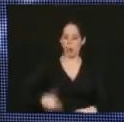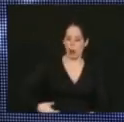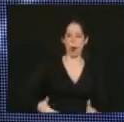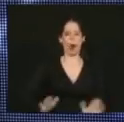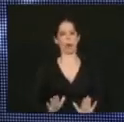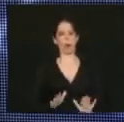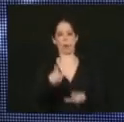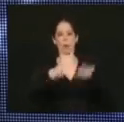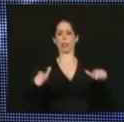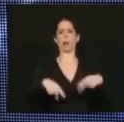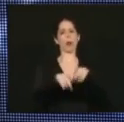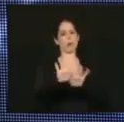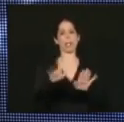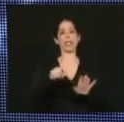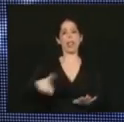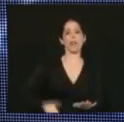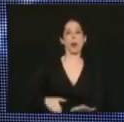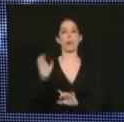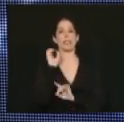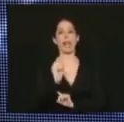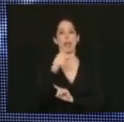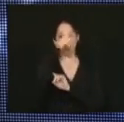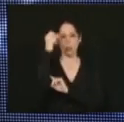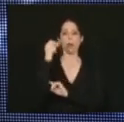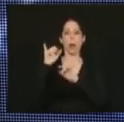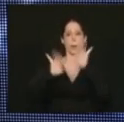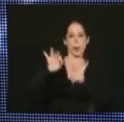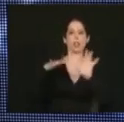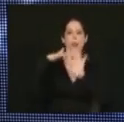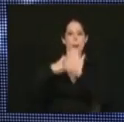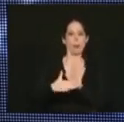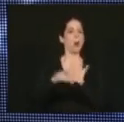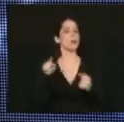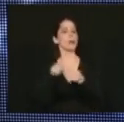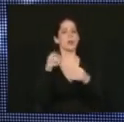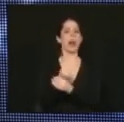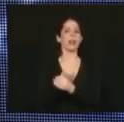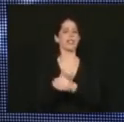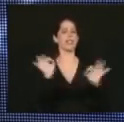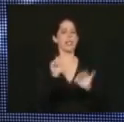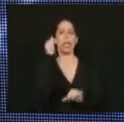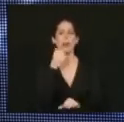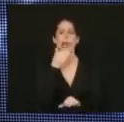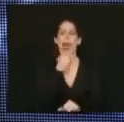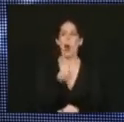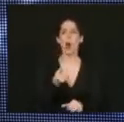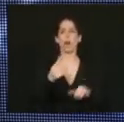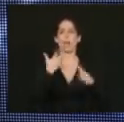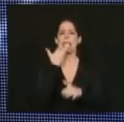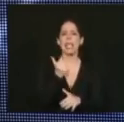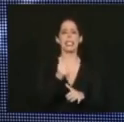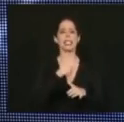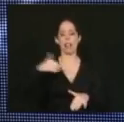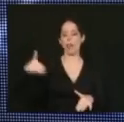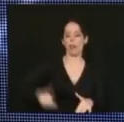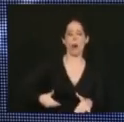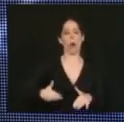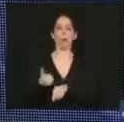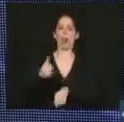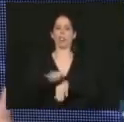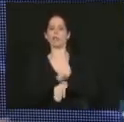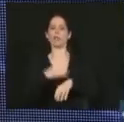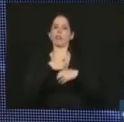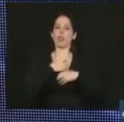Fome Zero Municipal para garantir que nenhuma criança nenhuma mulher e nenhum homem passe fome em pleno